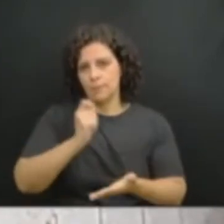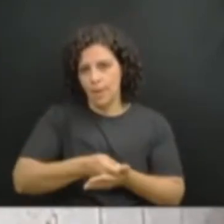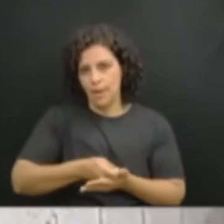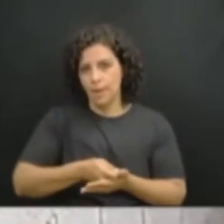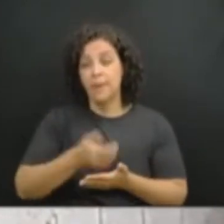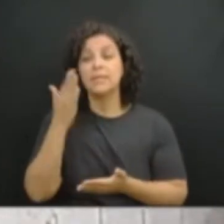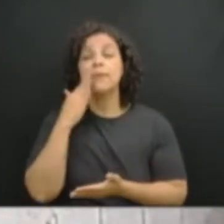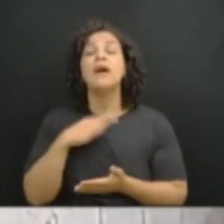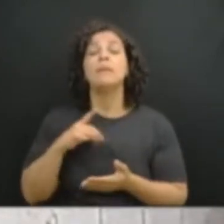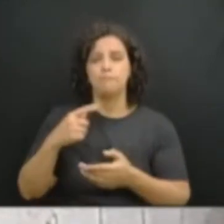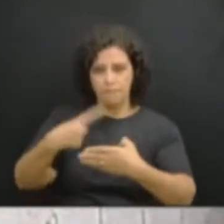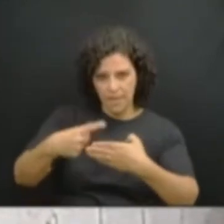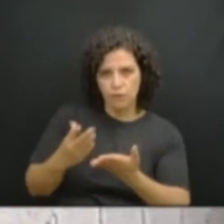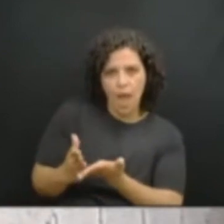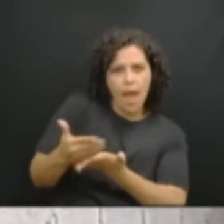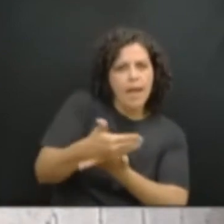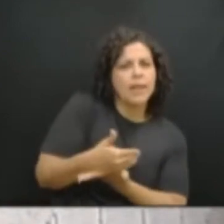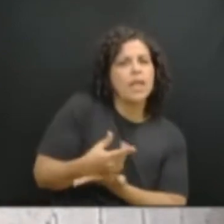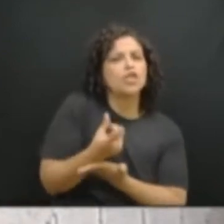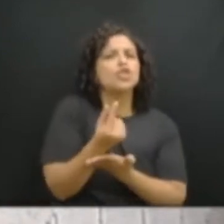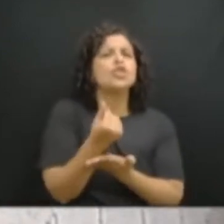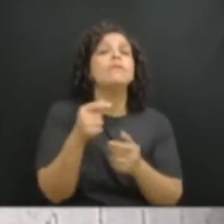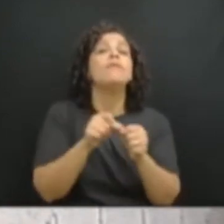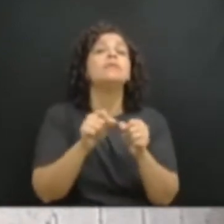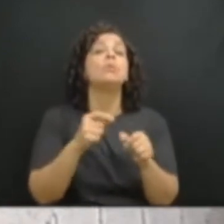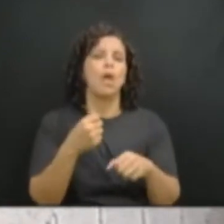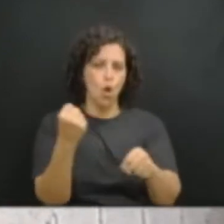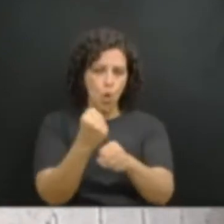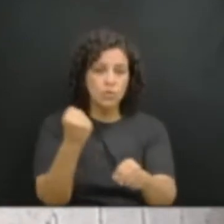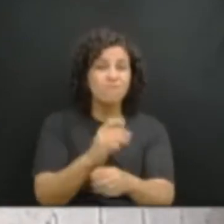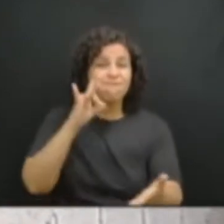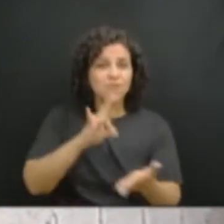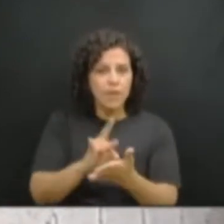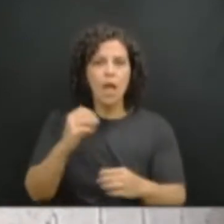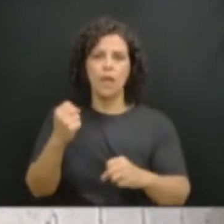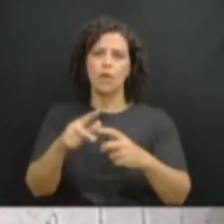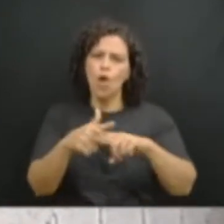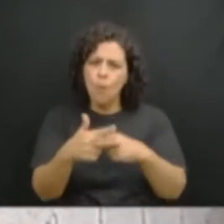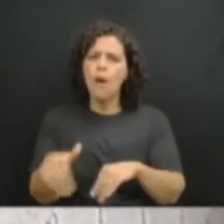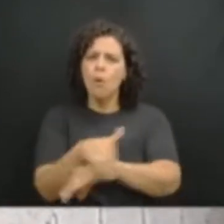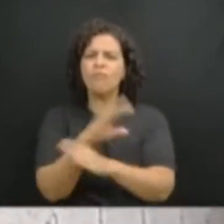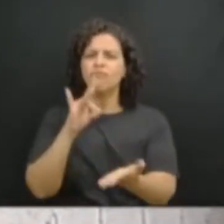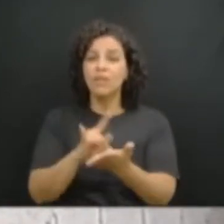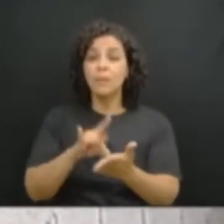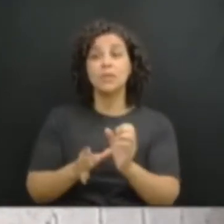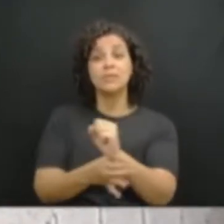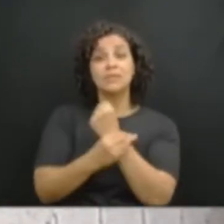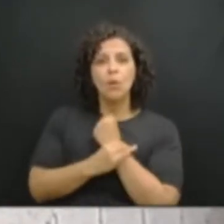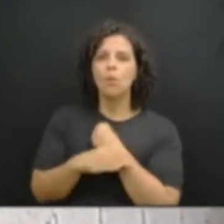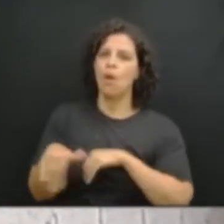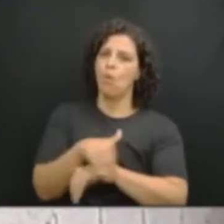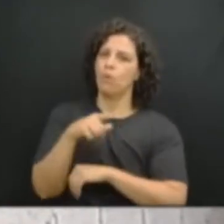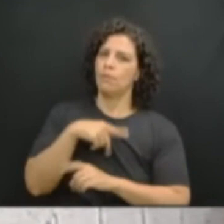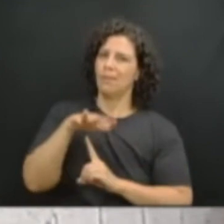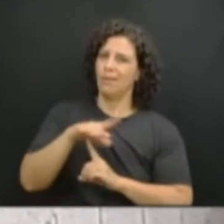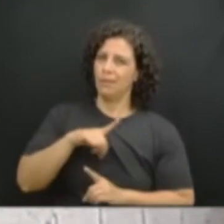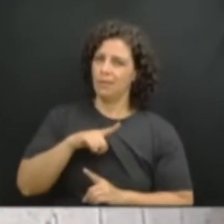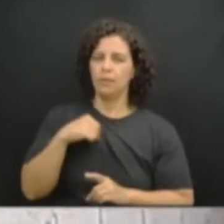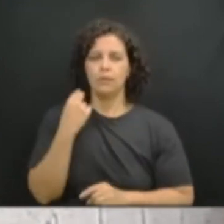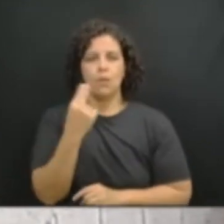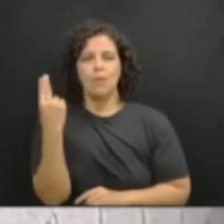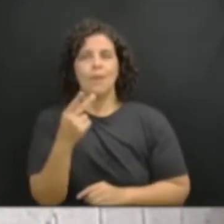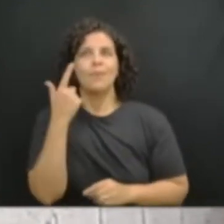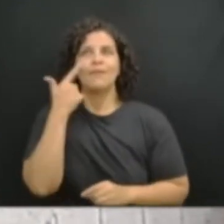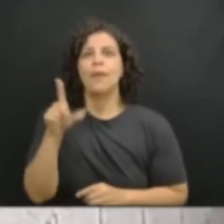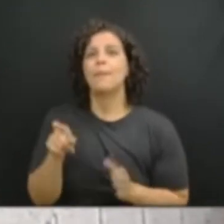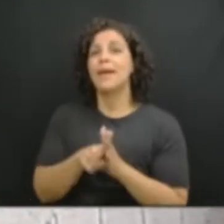do dinheiro arrecadado, para garantir que as obras do pedágio aconteçam. E para que a gente tenha segurança nas estradas. Não dá para ver